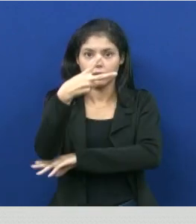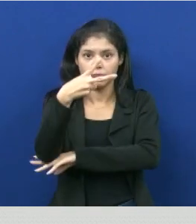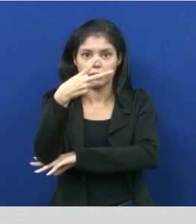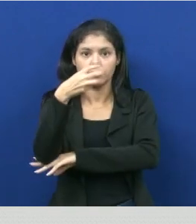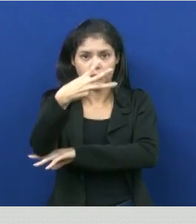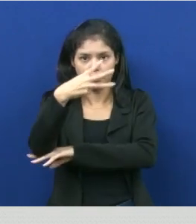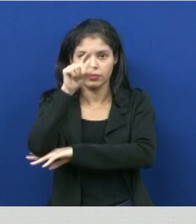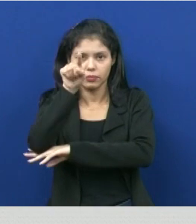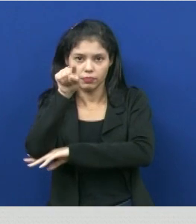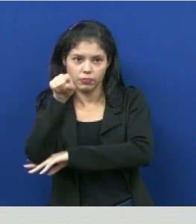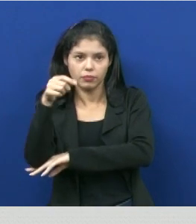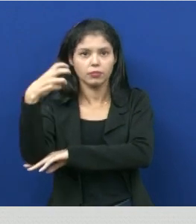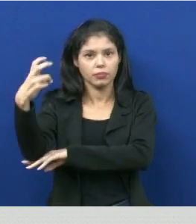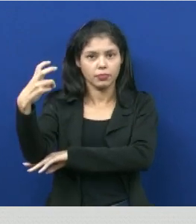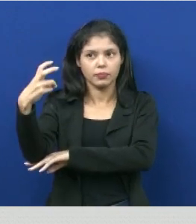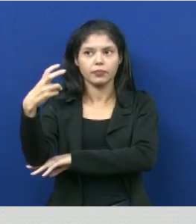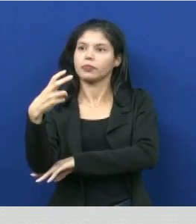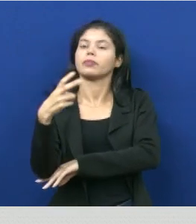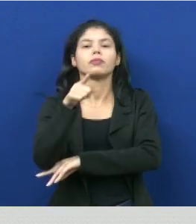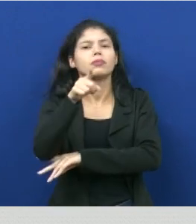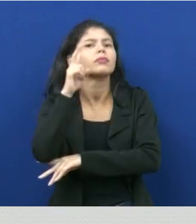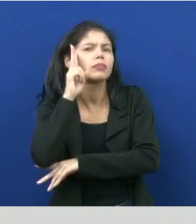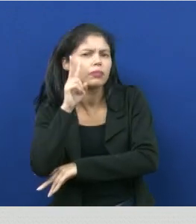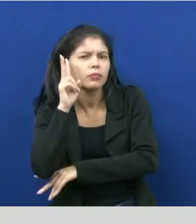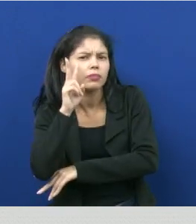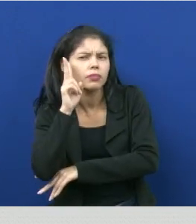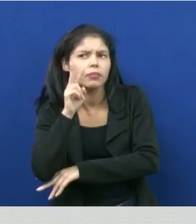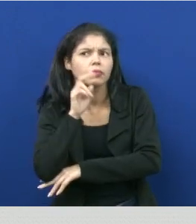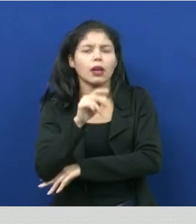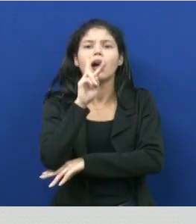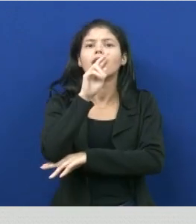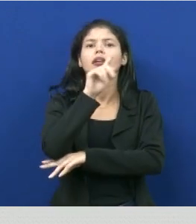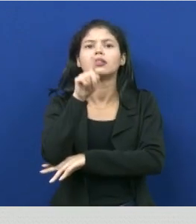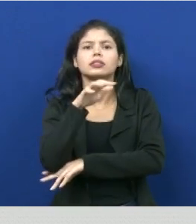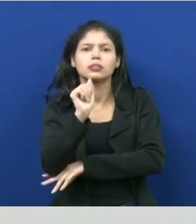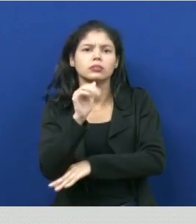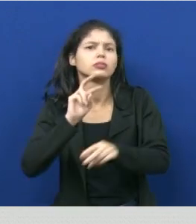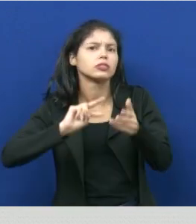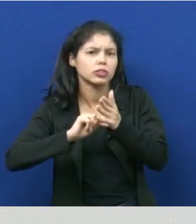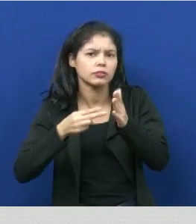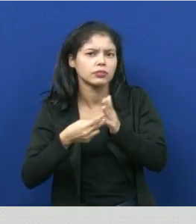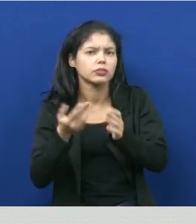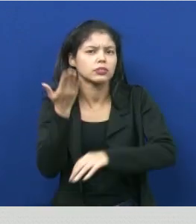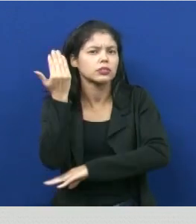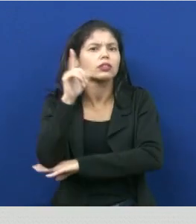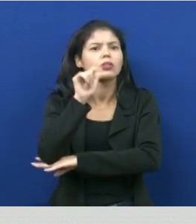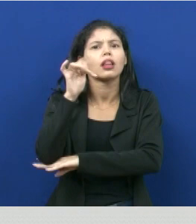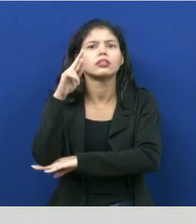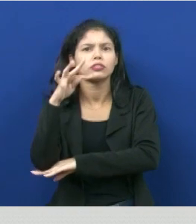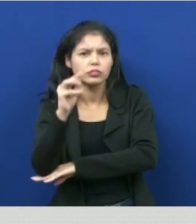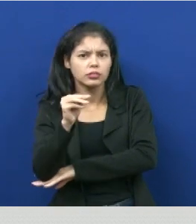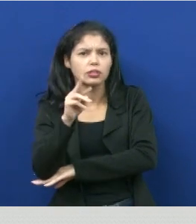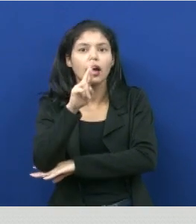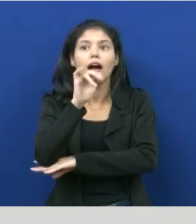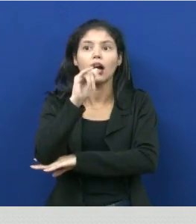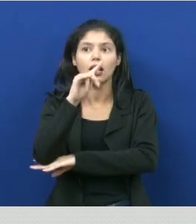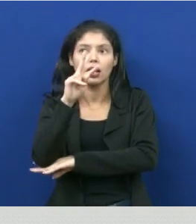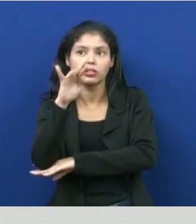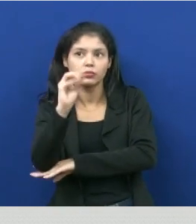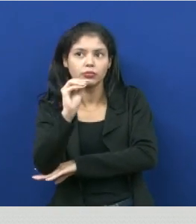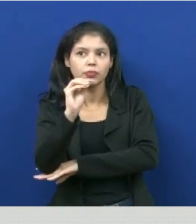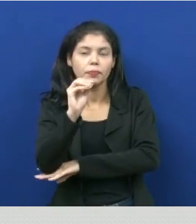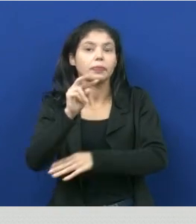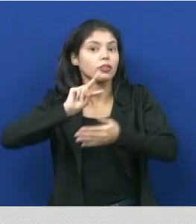3 dividido para 5. Você lembra da palavra razão que significava lá no latim? Ratio, que